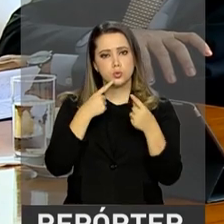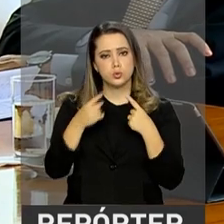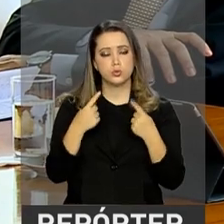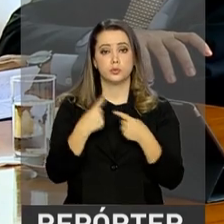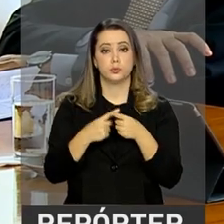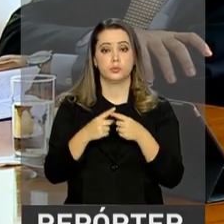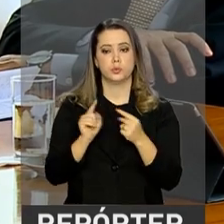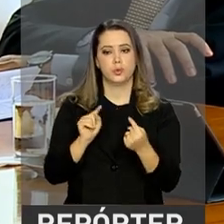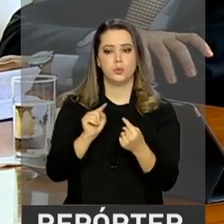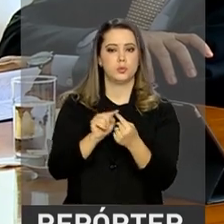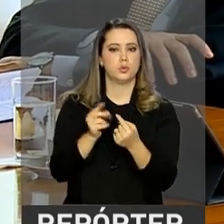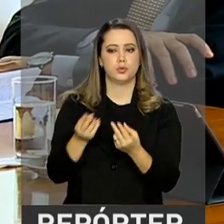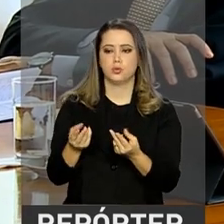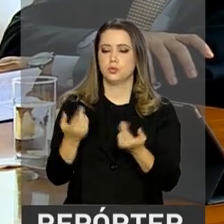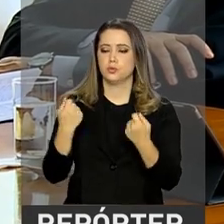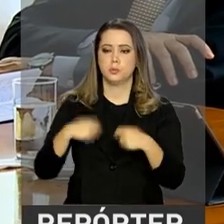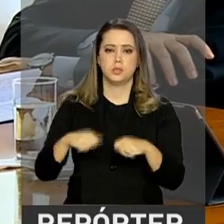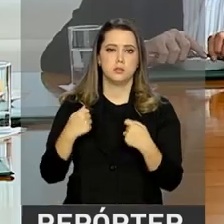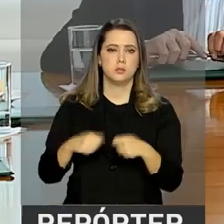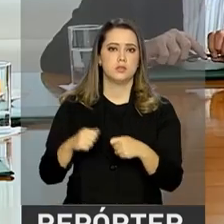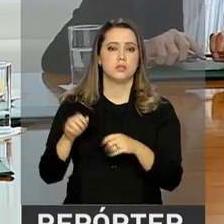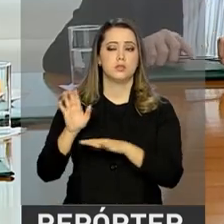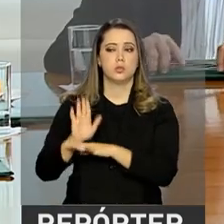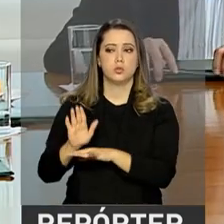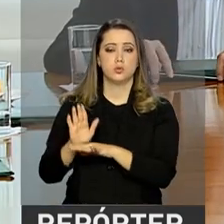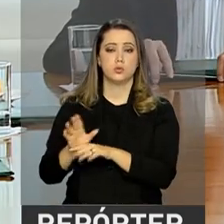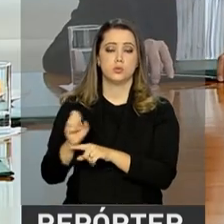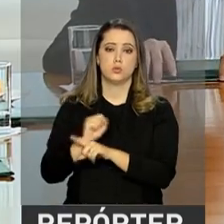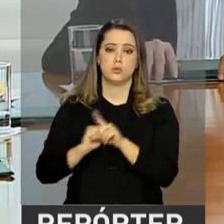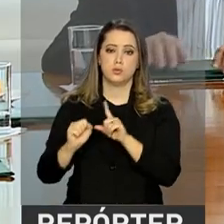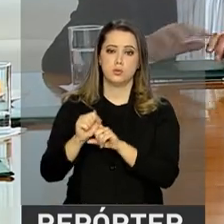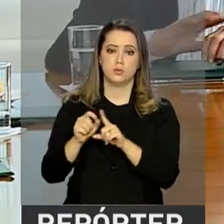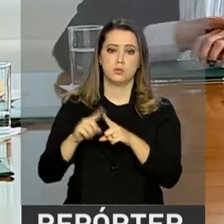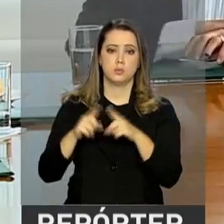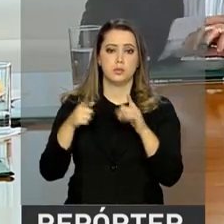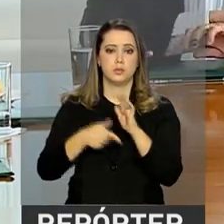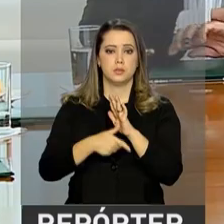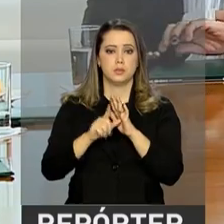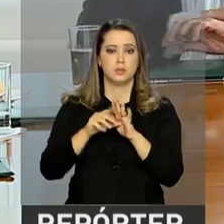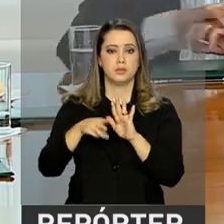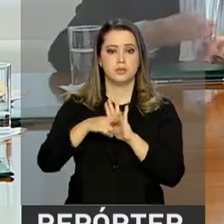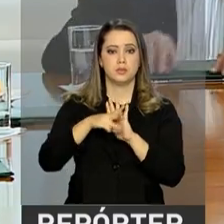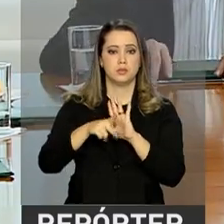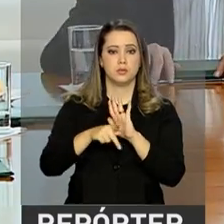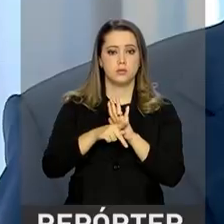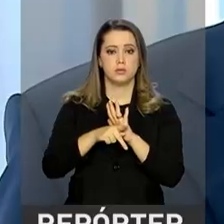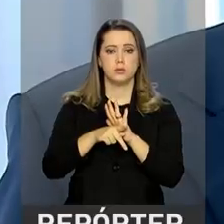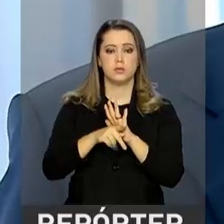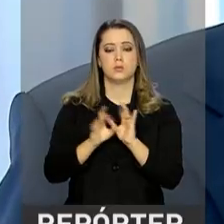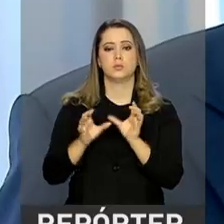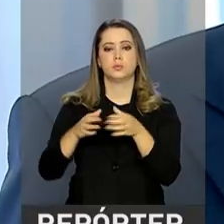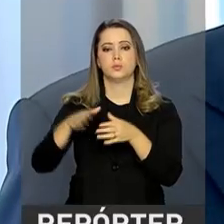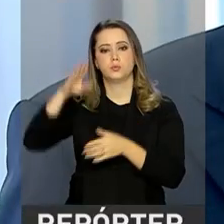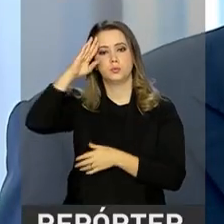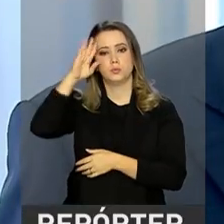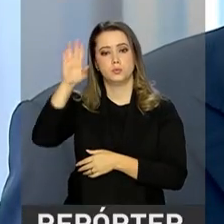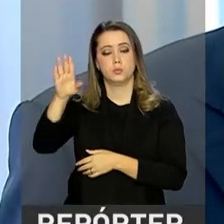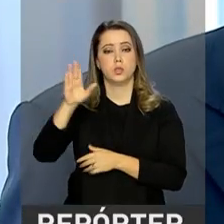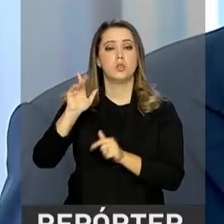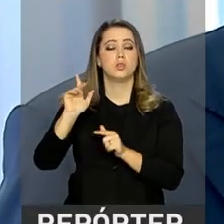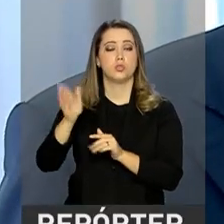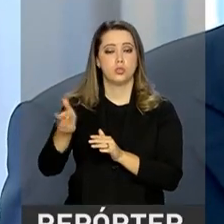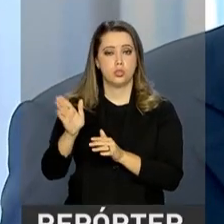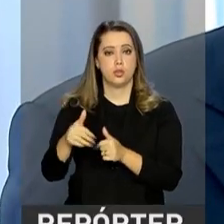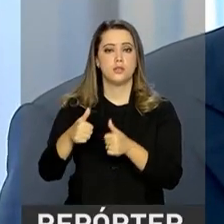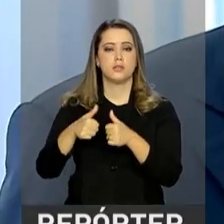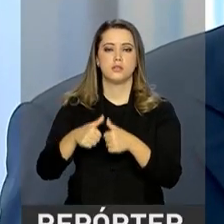a situação como de emergência social. Mas antes mesmo da edição da MP, as Forças Armadas já estão